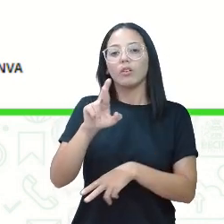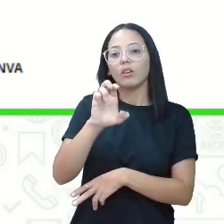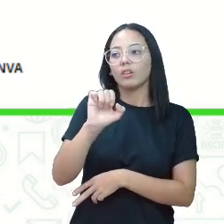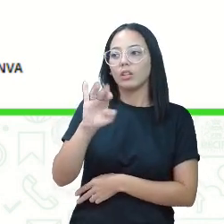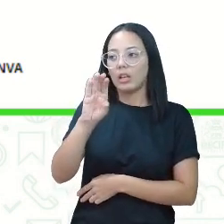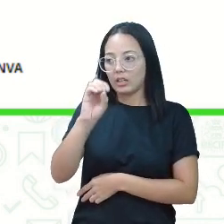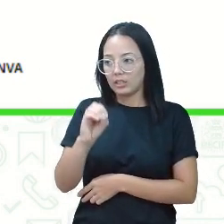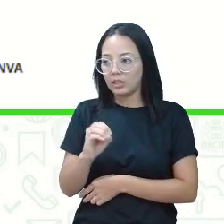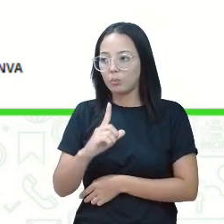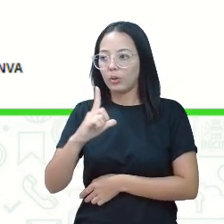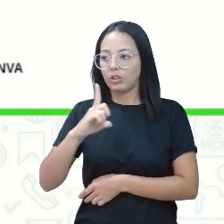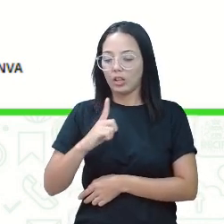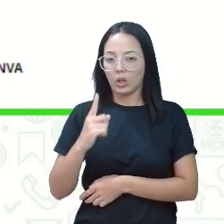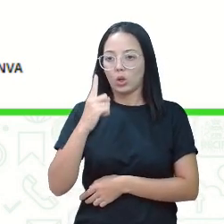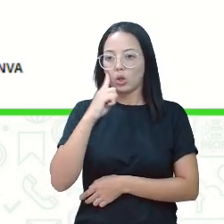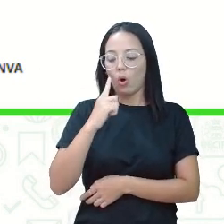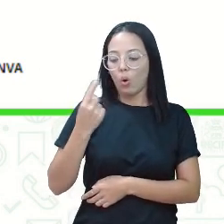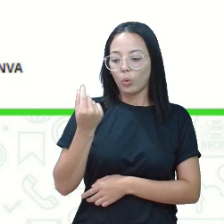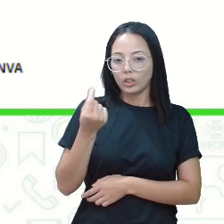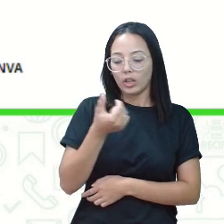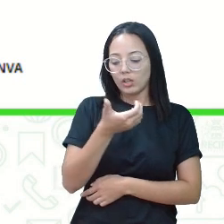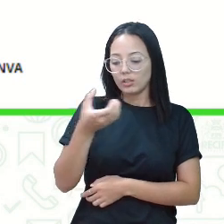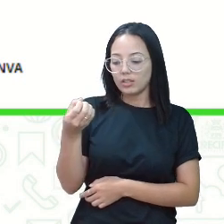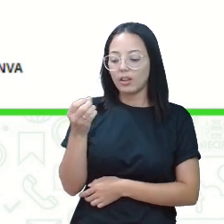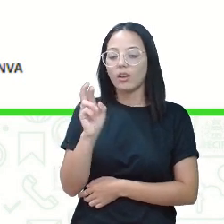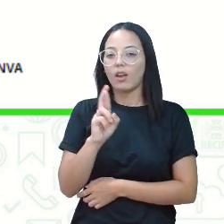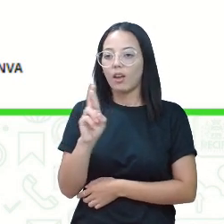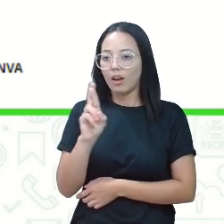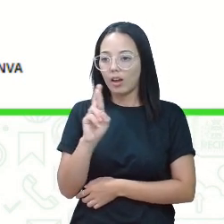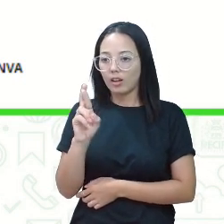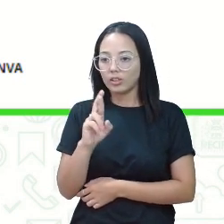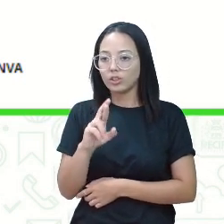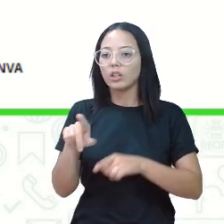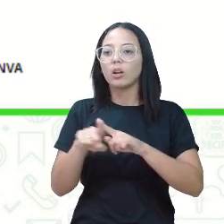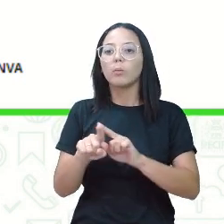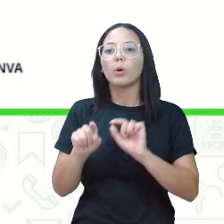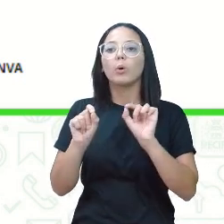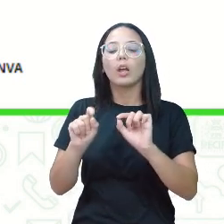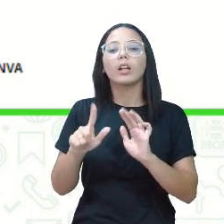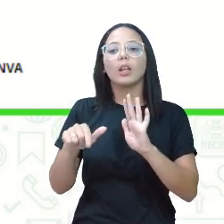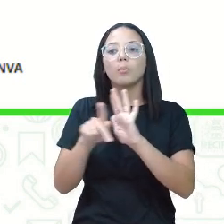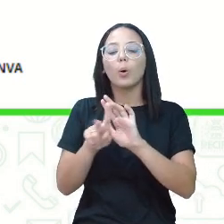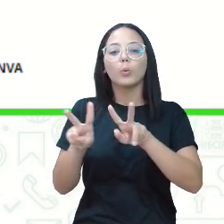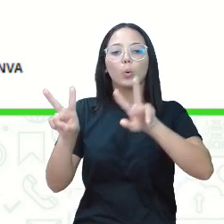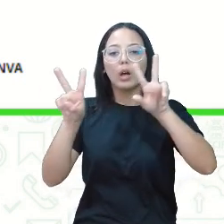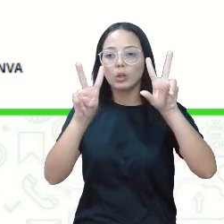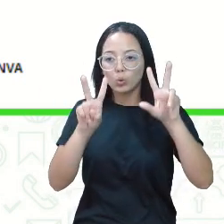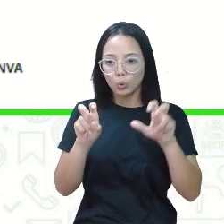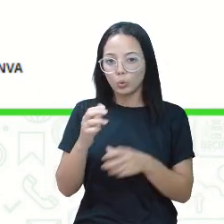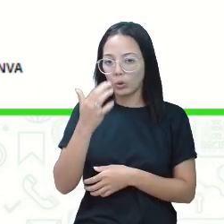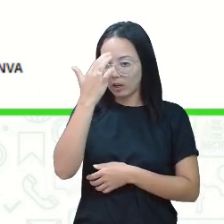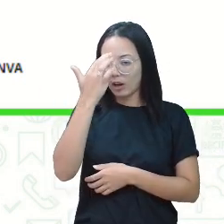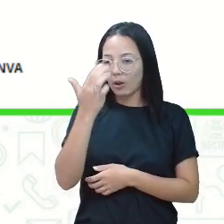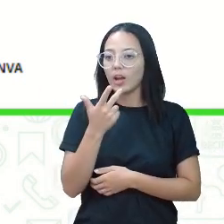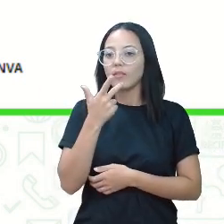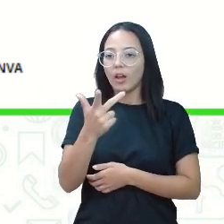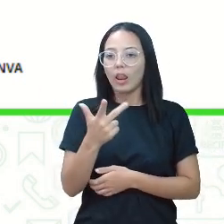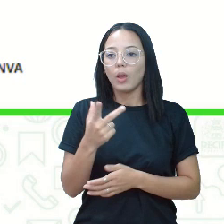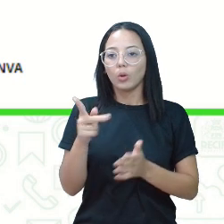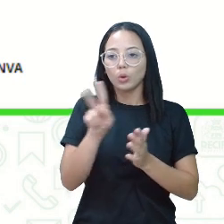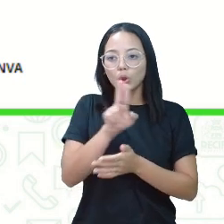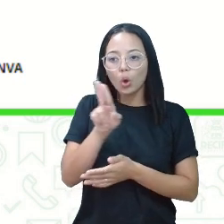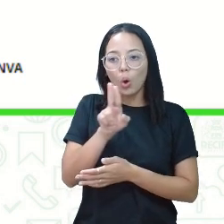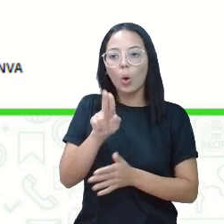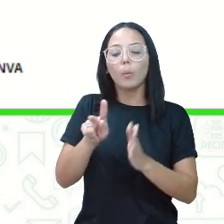tem o valor do lado, R$100, não é? Tem o teor, que é esse aí que eu coloquei, recebi da senhora Maria